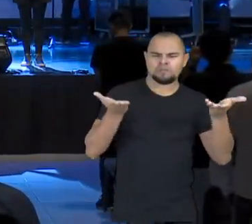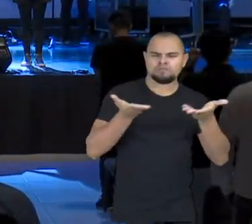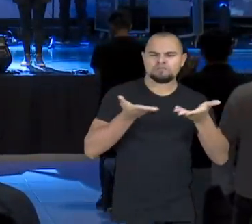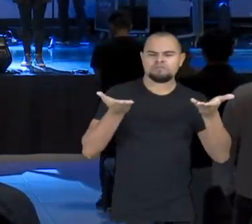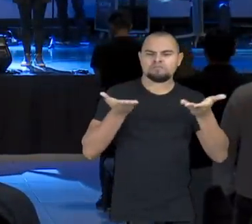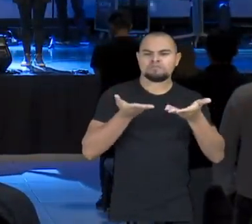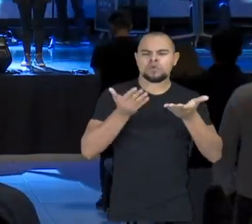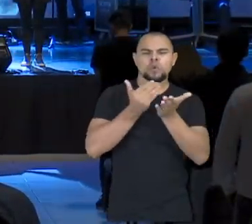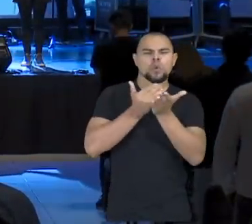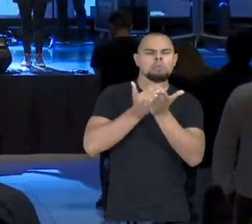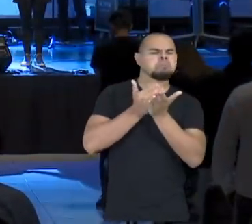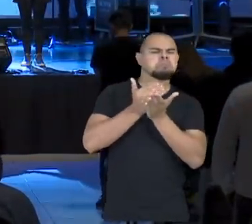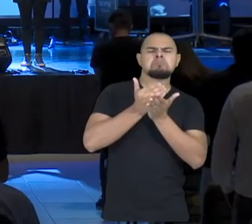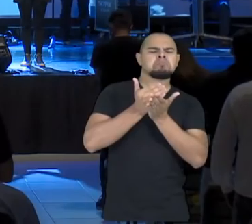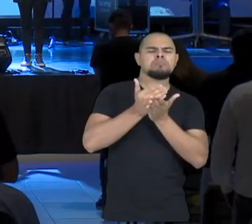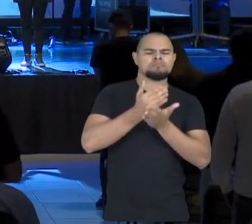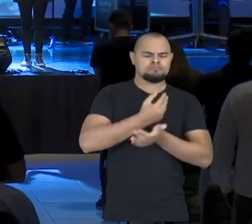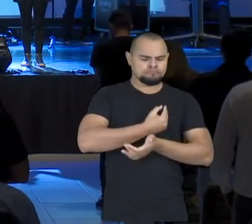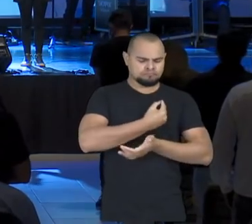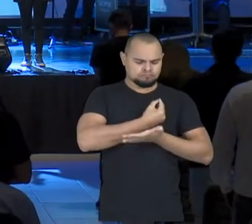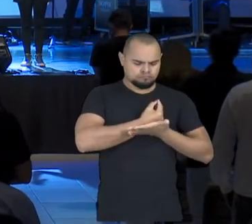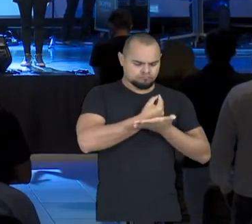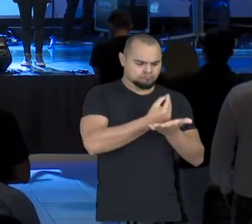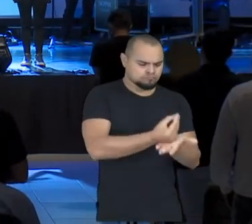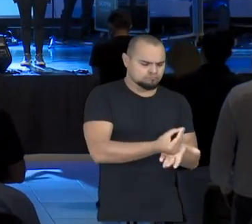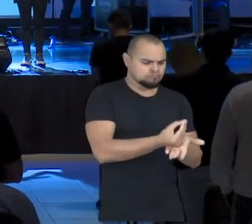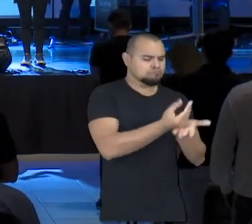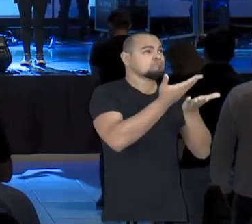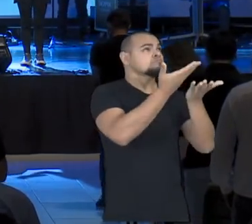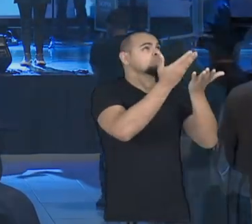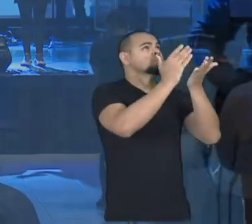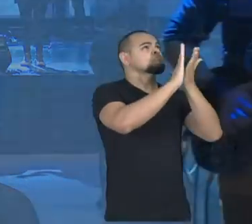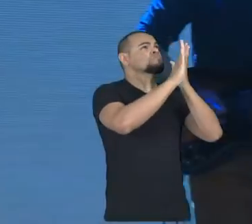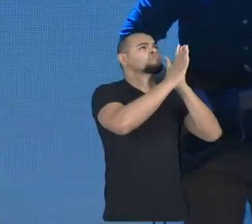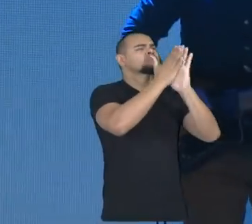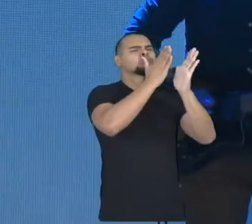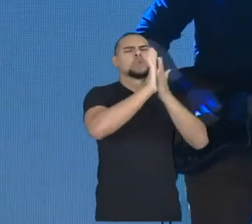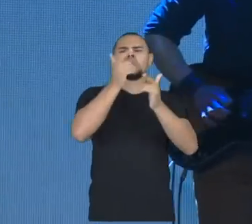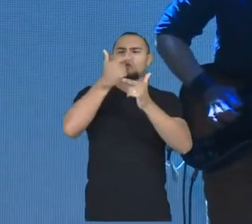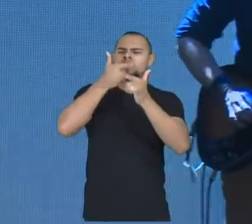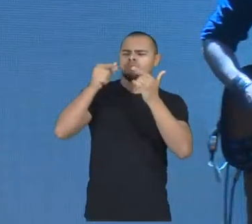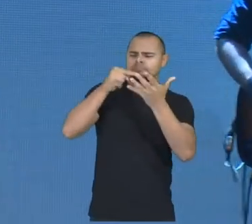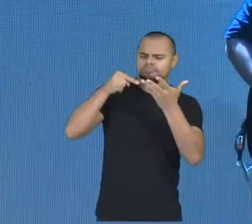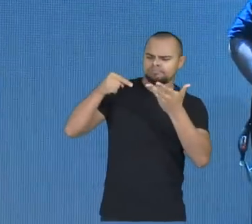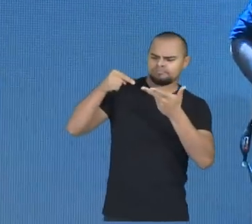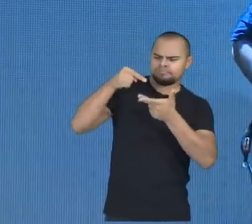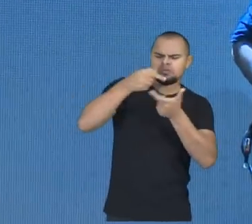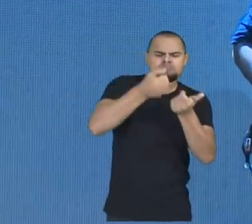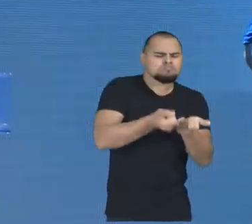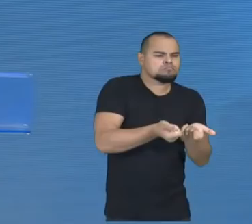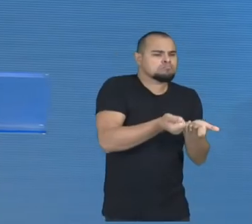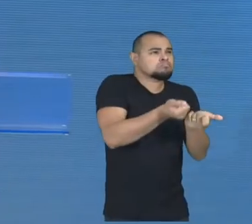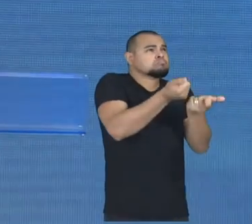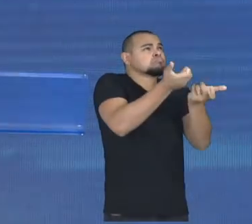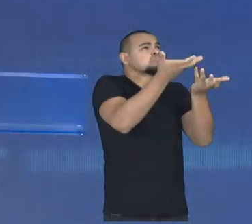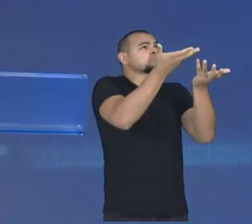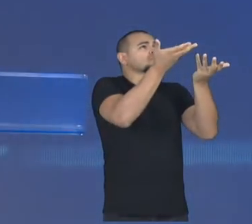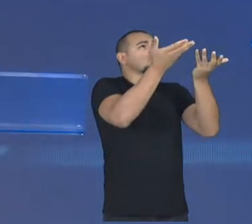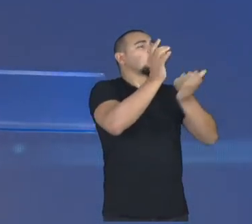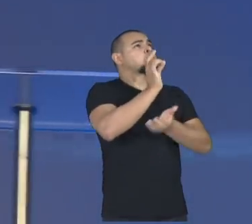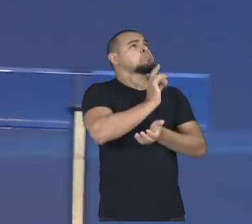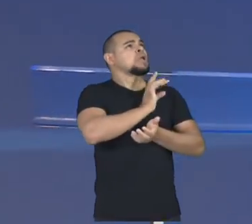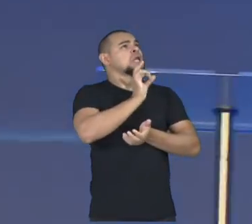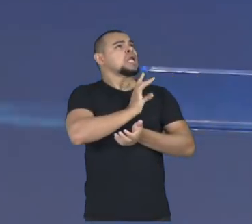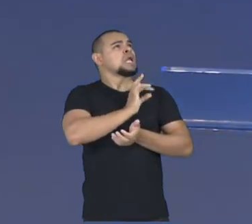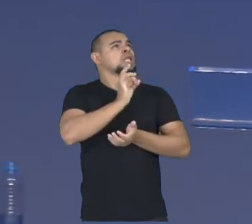E começa a entregar a Ele tua vida, os teus problemas, as tuas lutas, os teus medos,